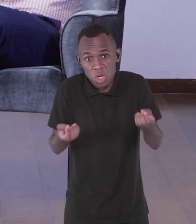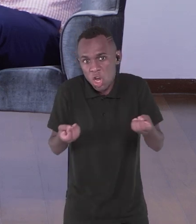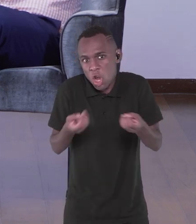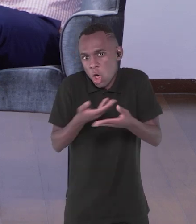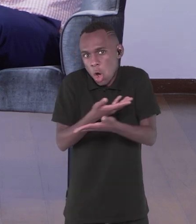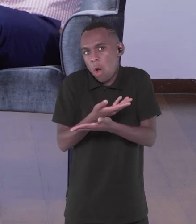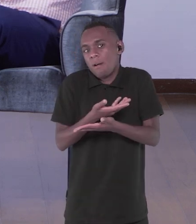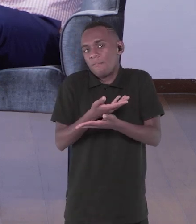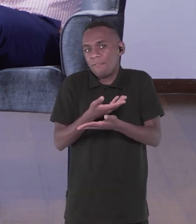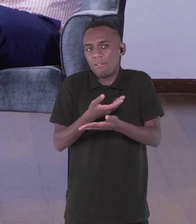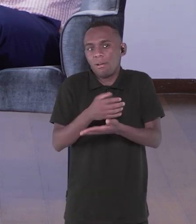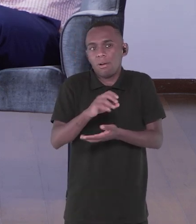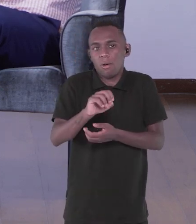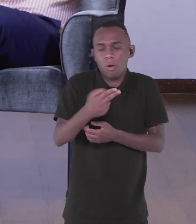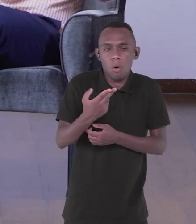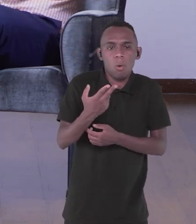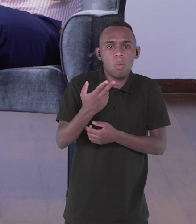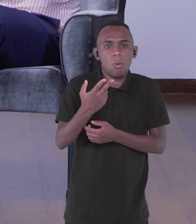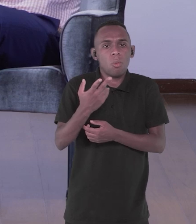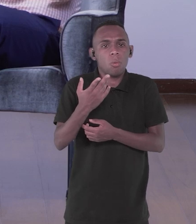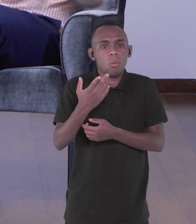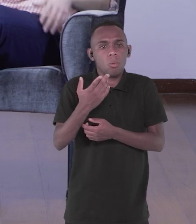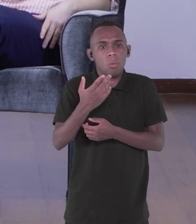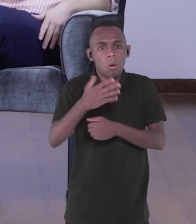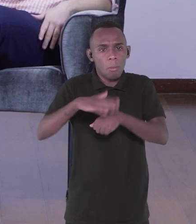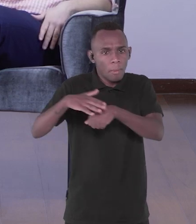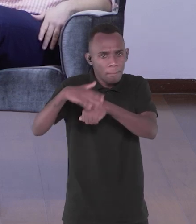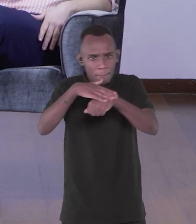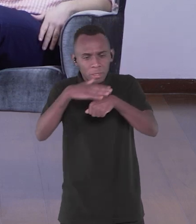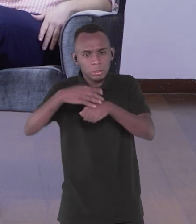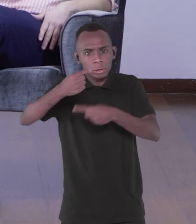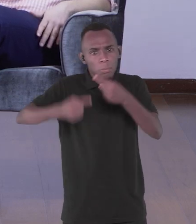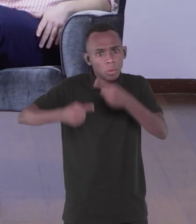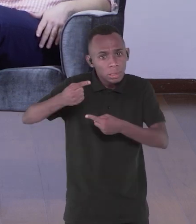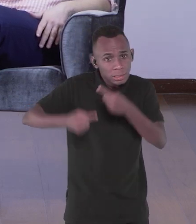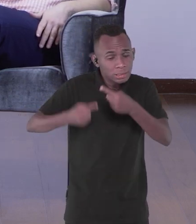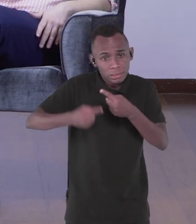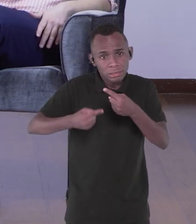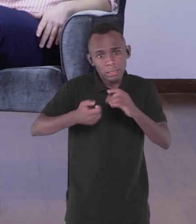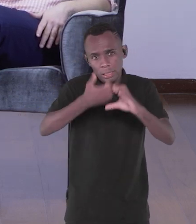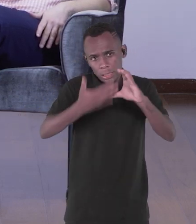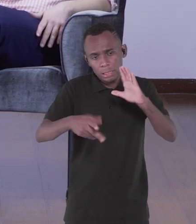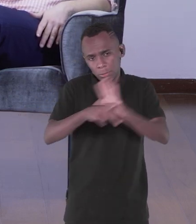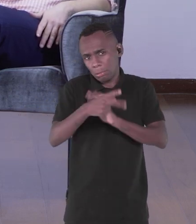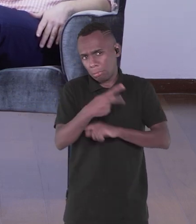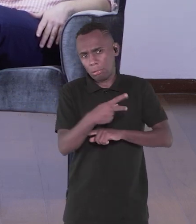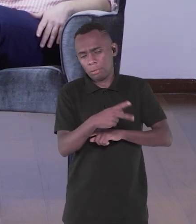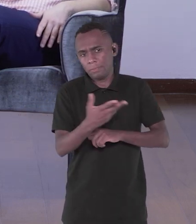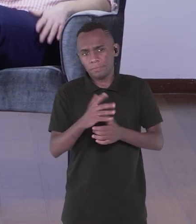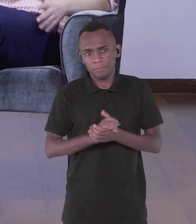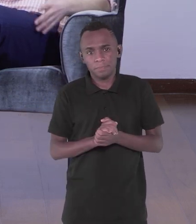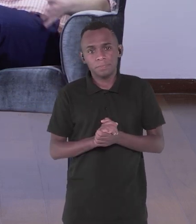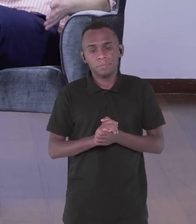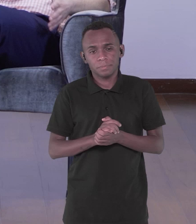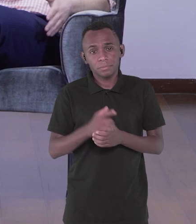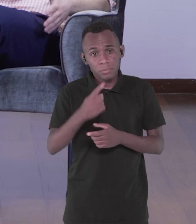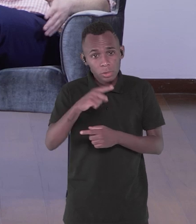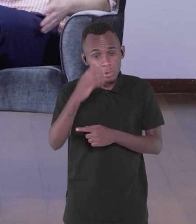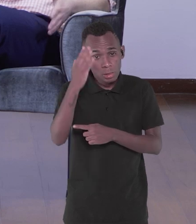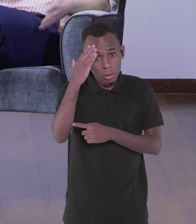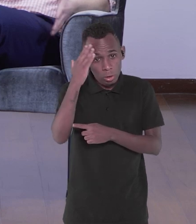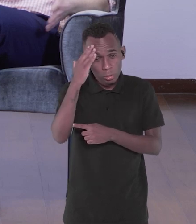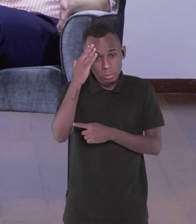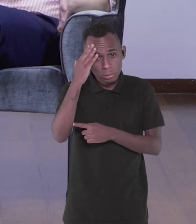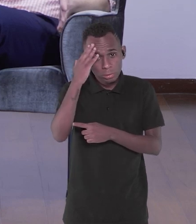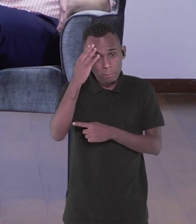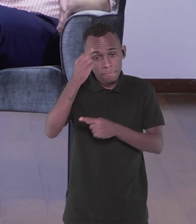sofisticada, ou que a diplomacia é isso, a diplomacia é aquilo, você conhece muito bem. A diplomacia e a política externa, na verdade, a política